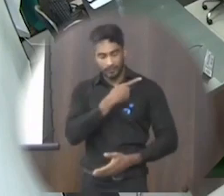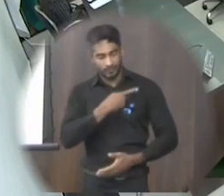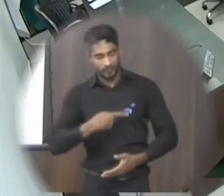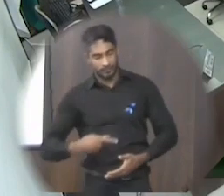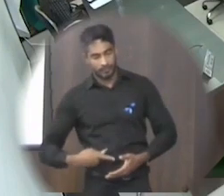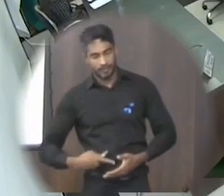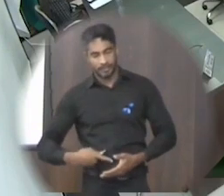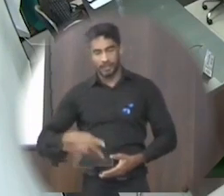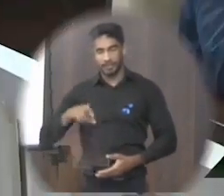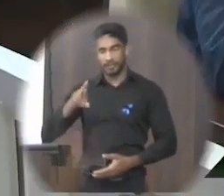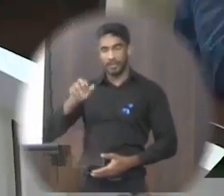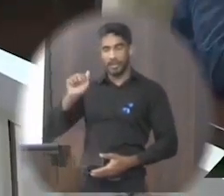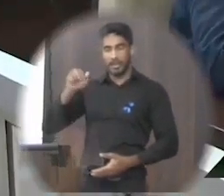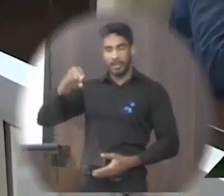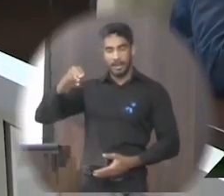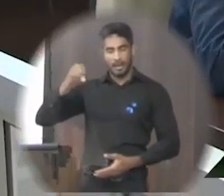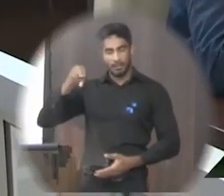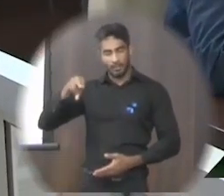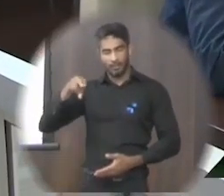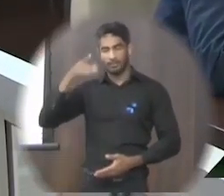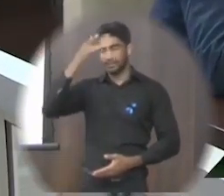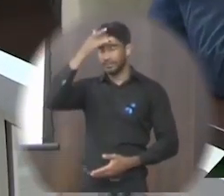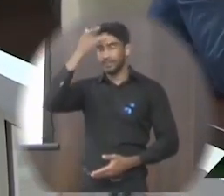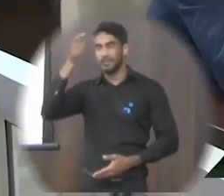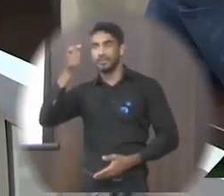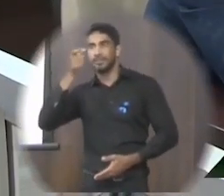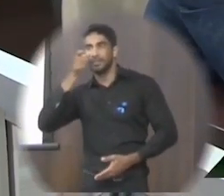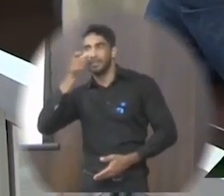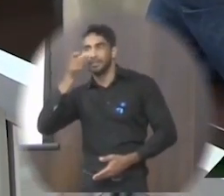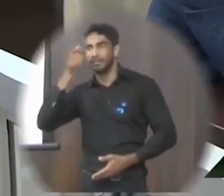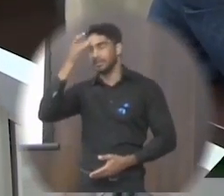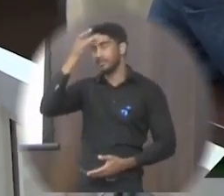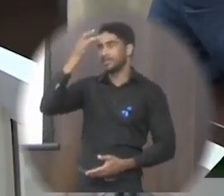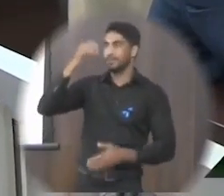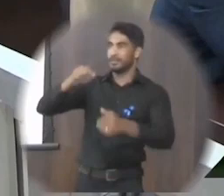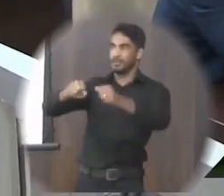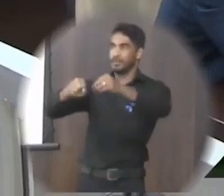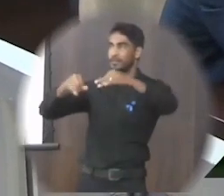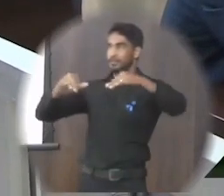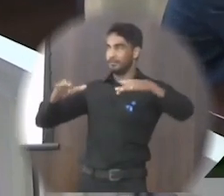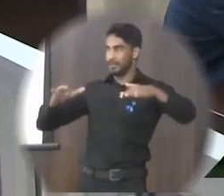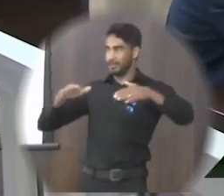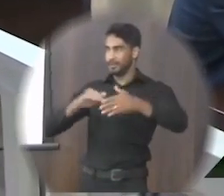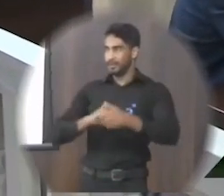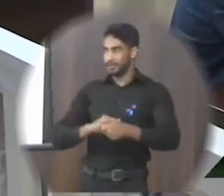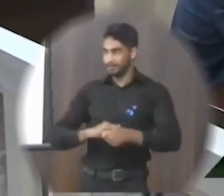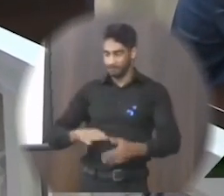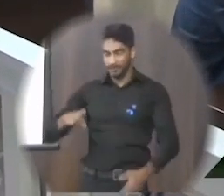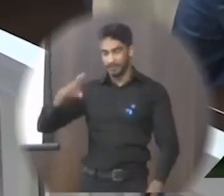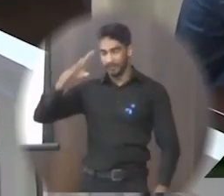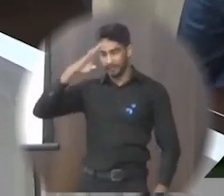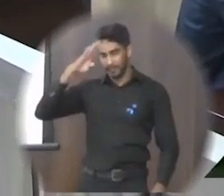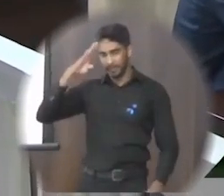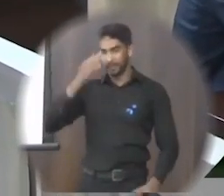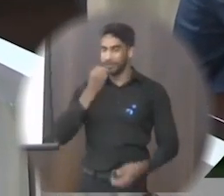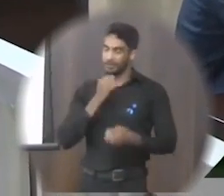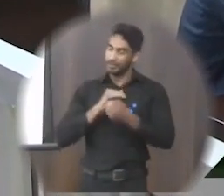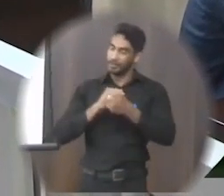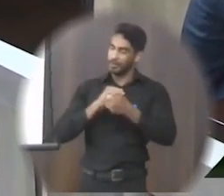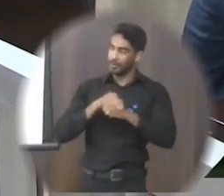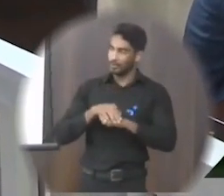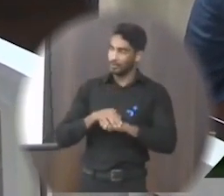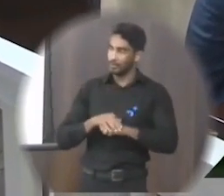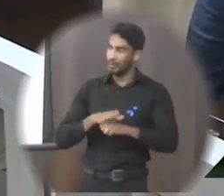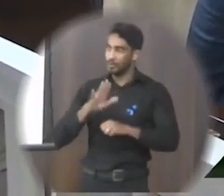todos que nos assistem, o público presente. Capitão, seu tenente, boa noite. Boa noite, meu querido. Eu